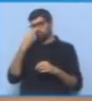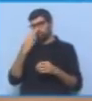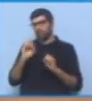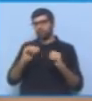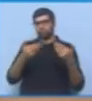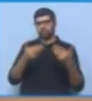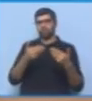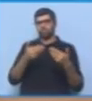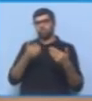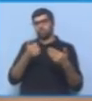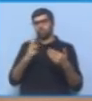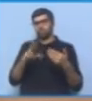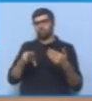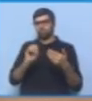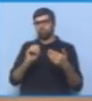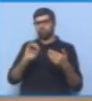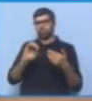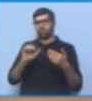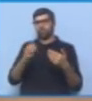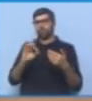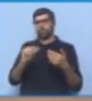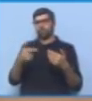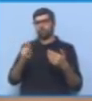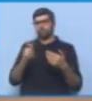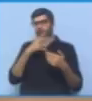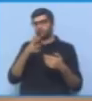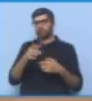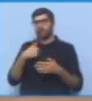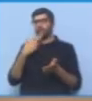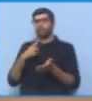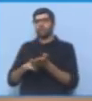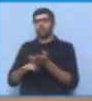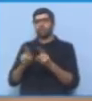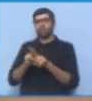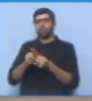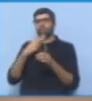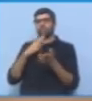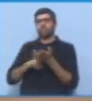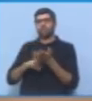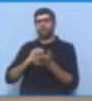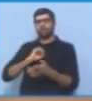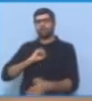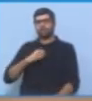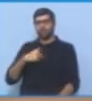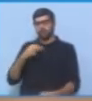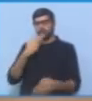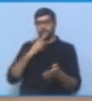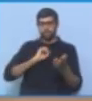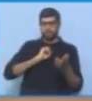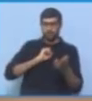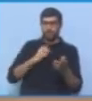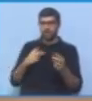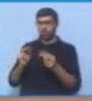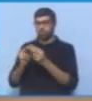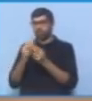Citando Bruno Forte. Sim. O que é a verdade? A verdade hoje é muito percebida como a minha verdade. A minha verdade é encontro da tua verdade, da